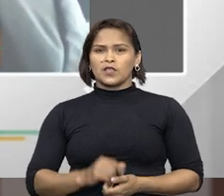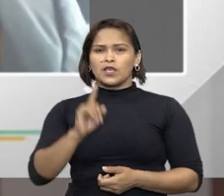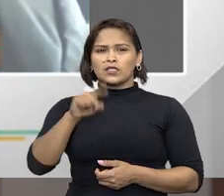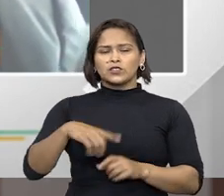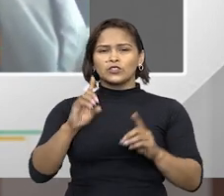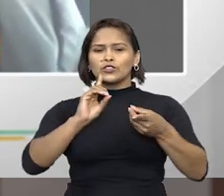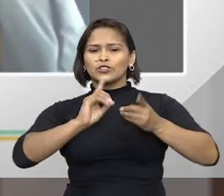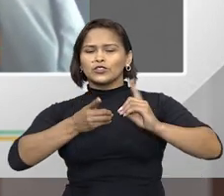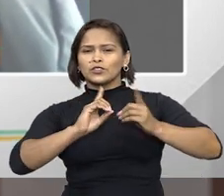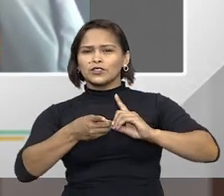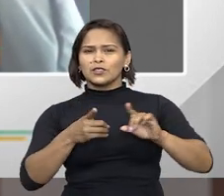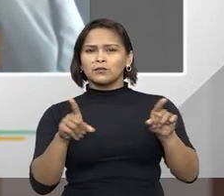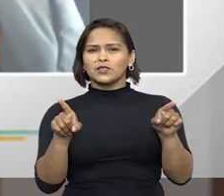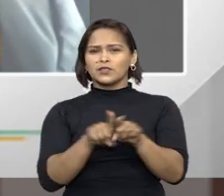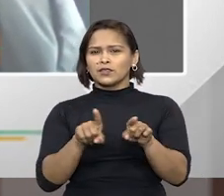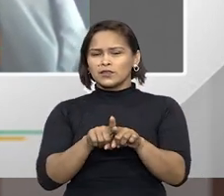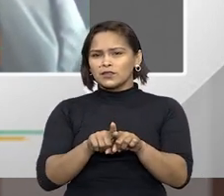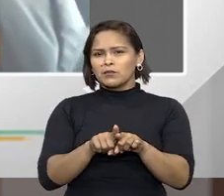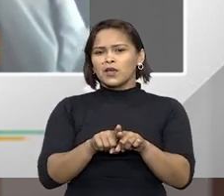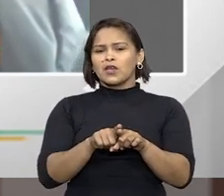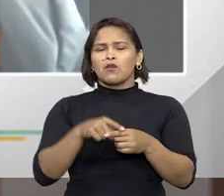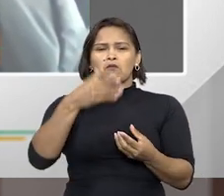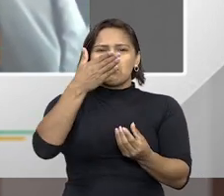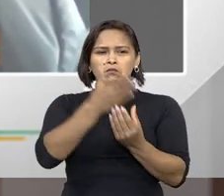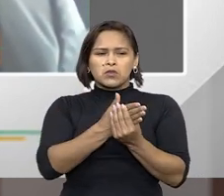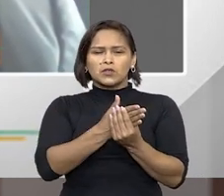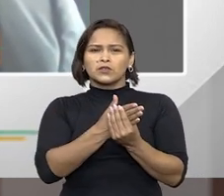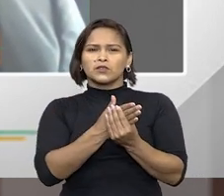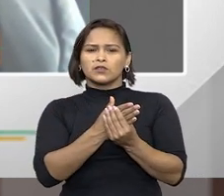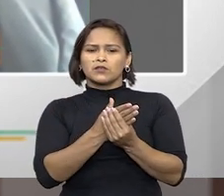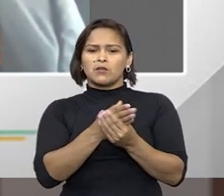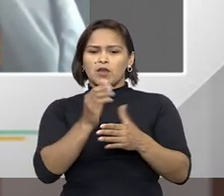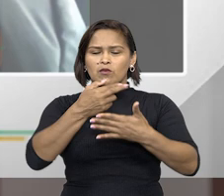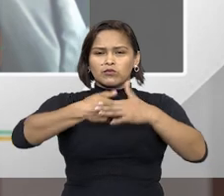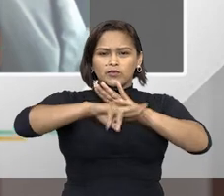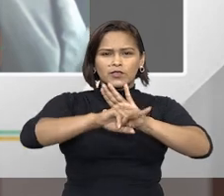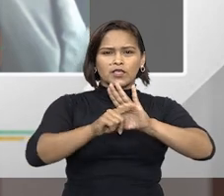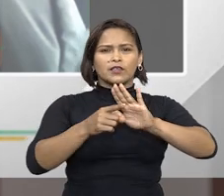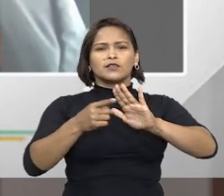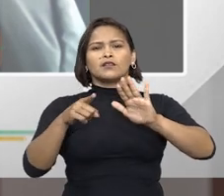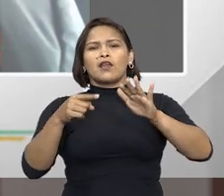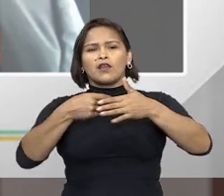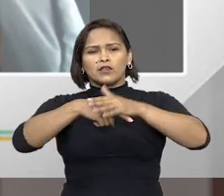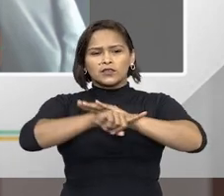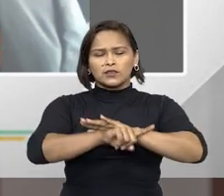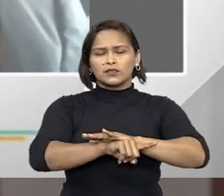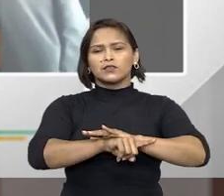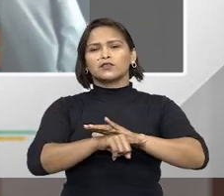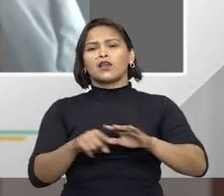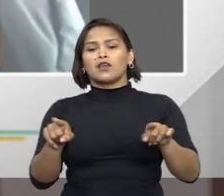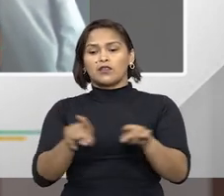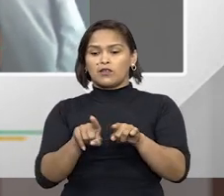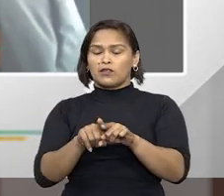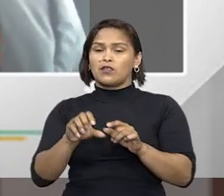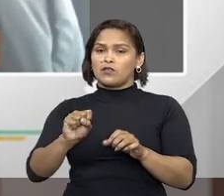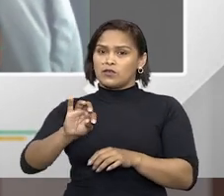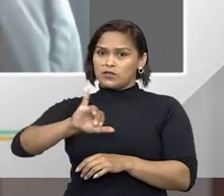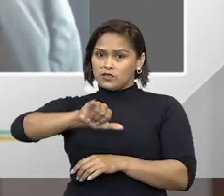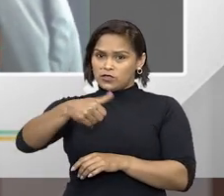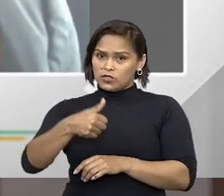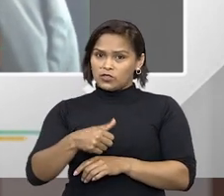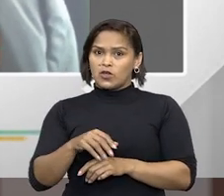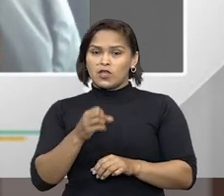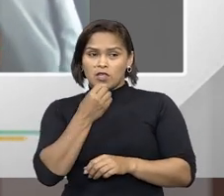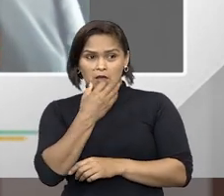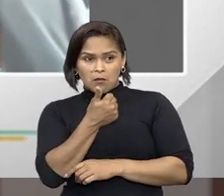dinamizando o processamento interno das demandas no tribunal, de sorte que